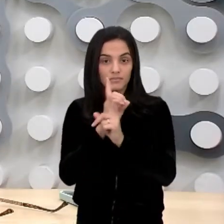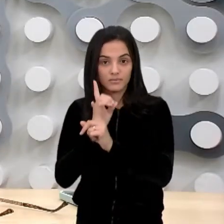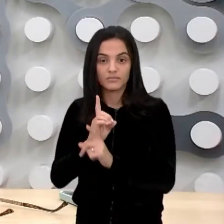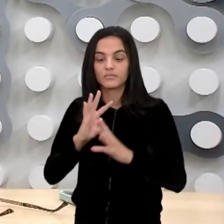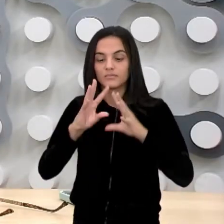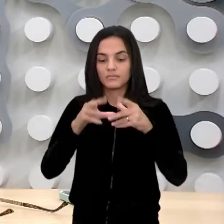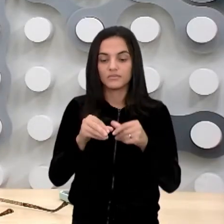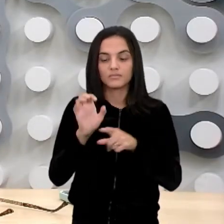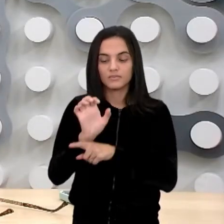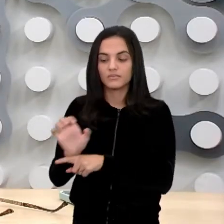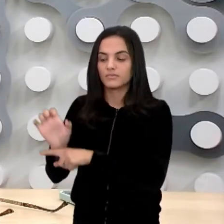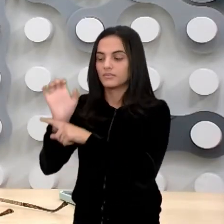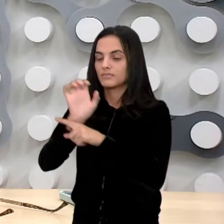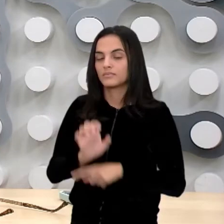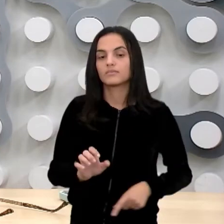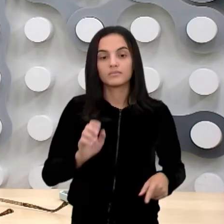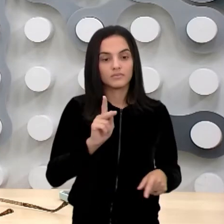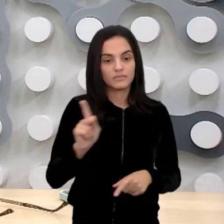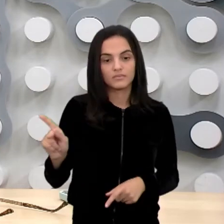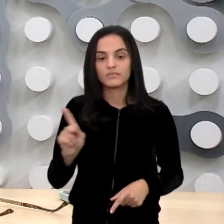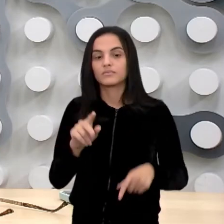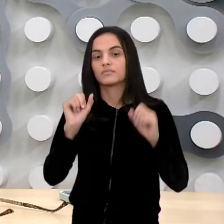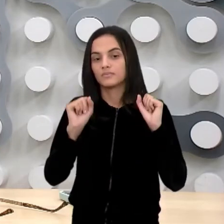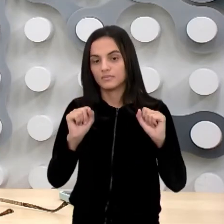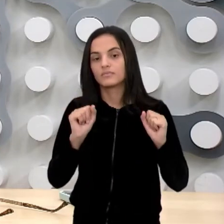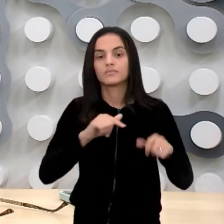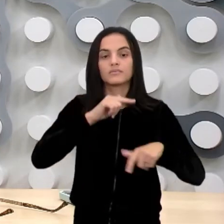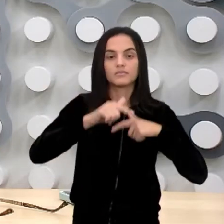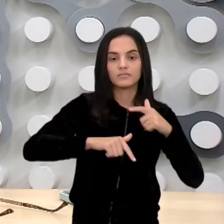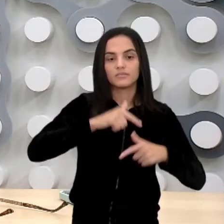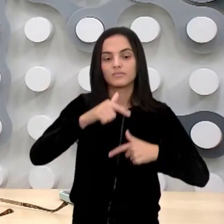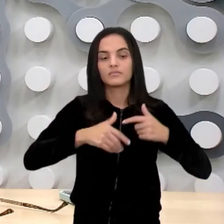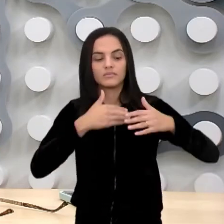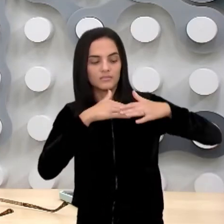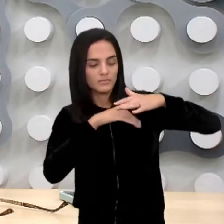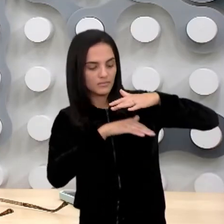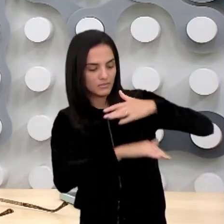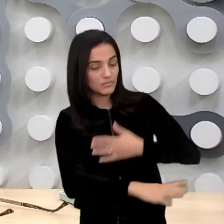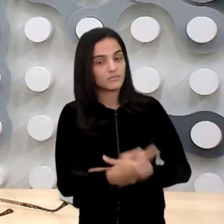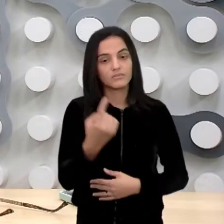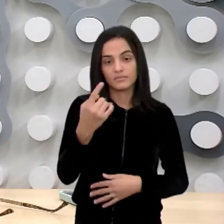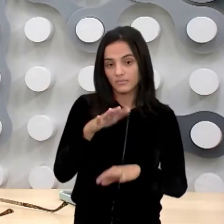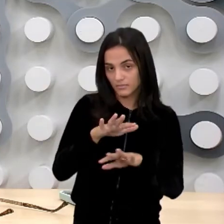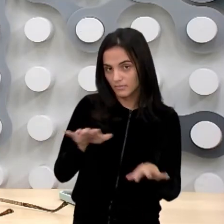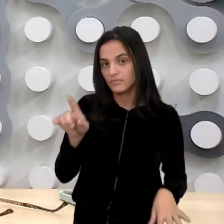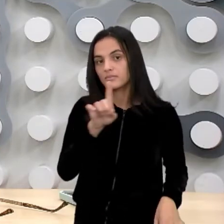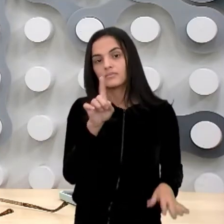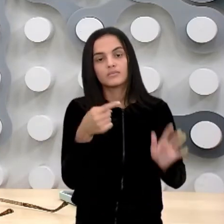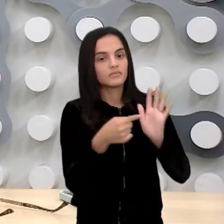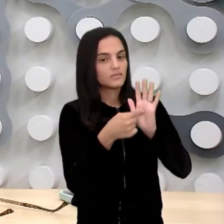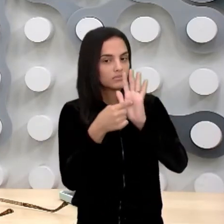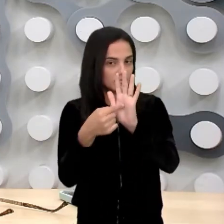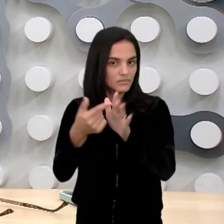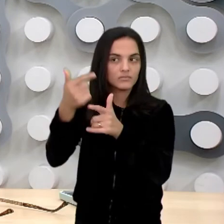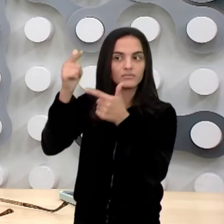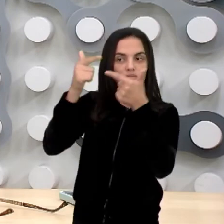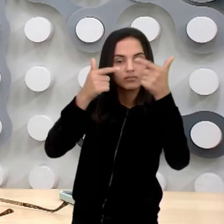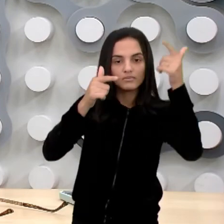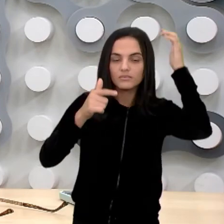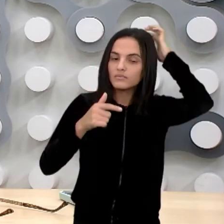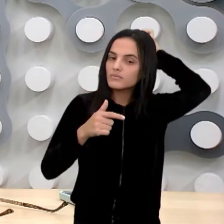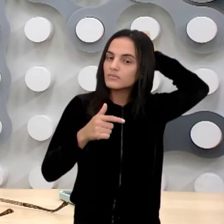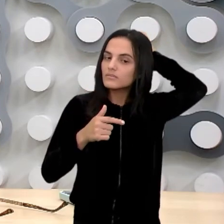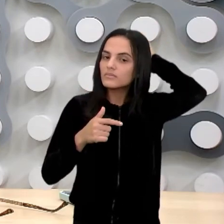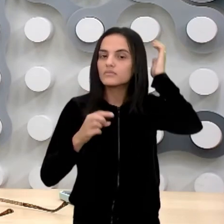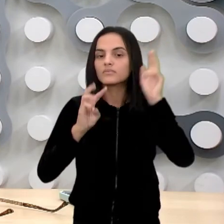Então o professor pode trabalhar, não tem só esses dados, a gente já mostrou outros dados que são apresentados